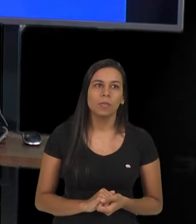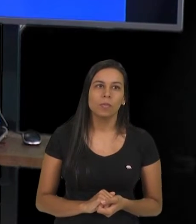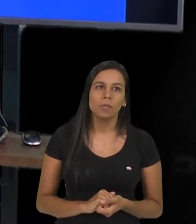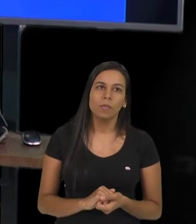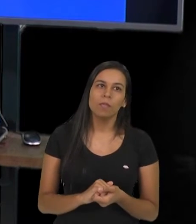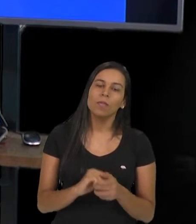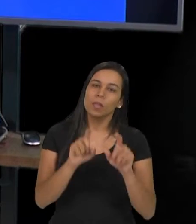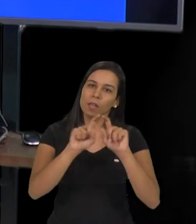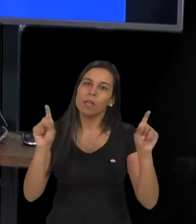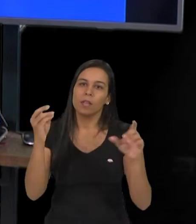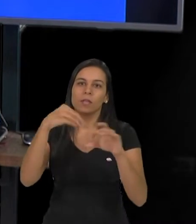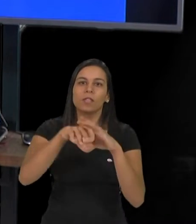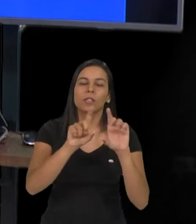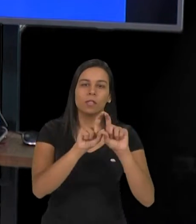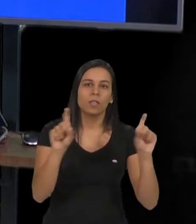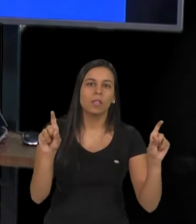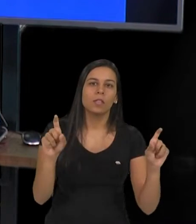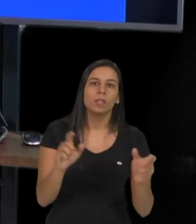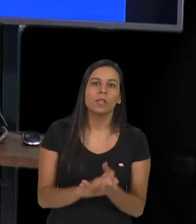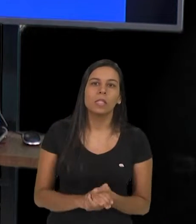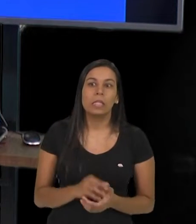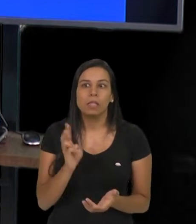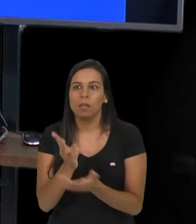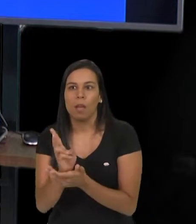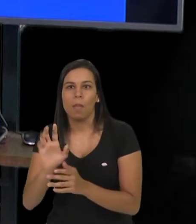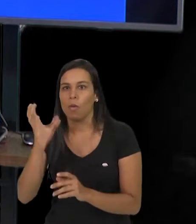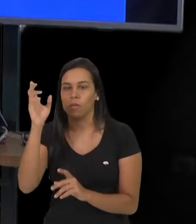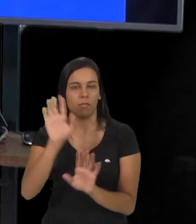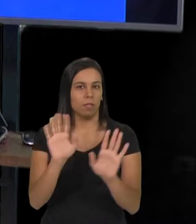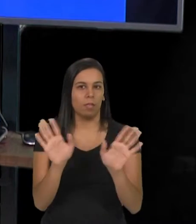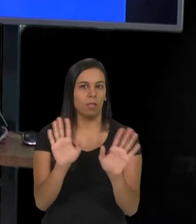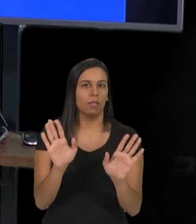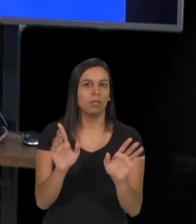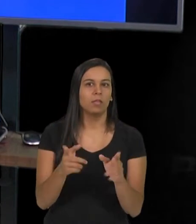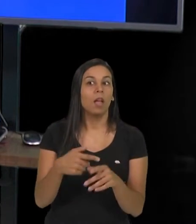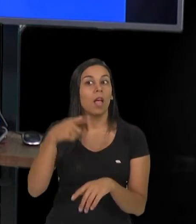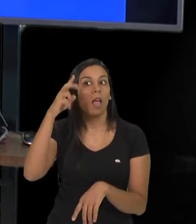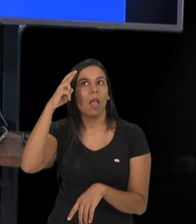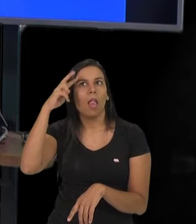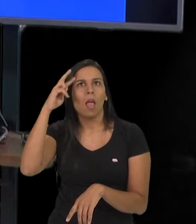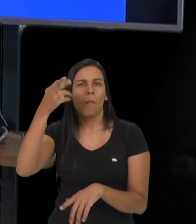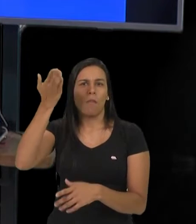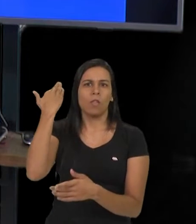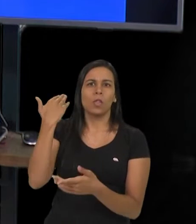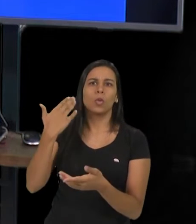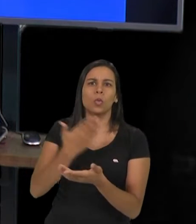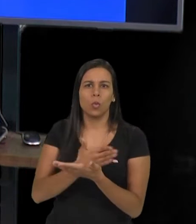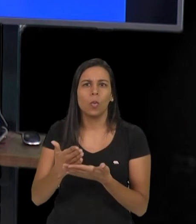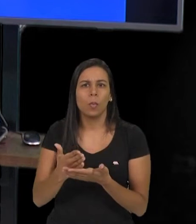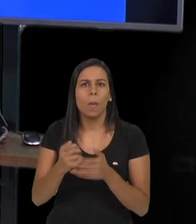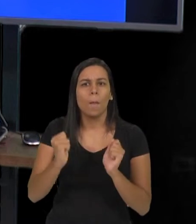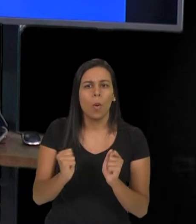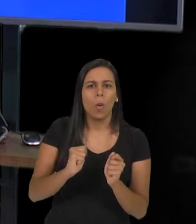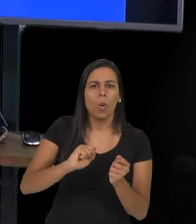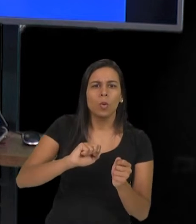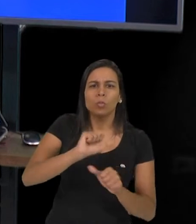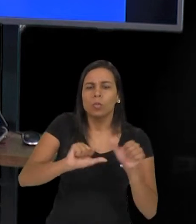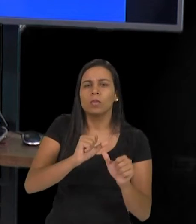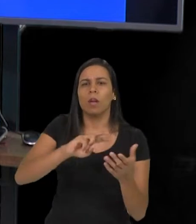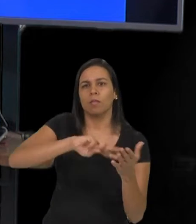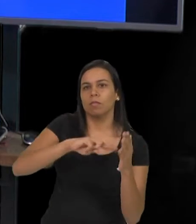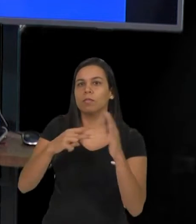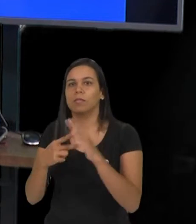frases, mas nem sempre vai acontecer. Vocês estão lembrados lá no começo que eu falei do detalhe que uma palavra pode mudar de sentido, né, e